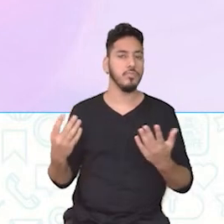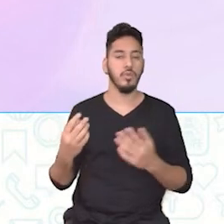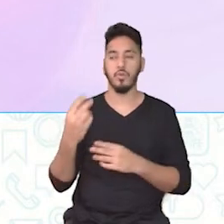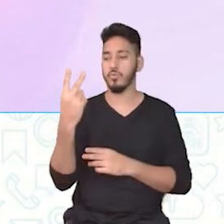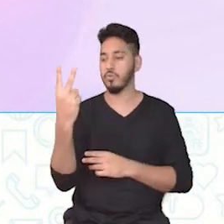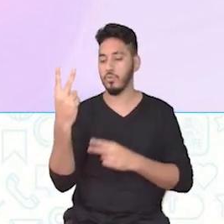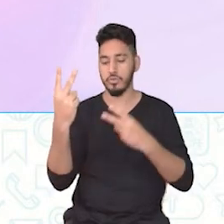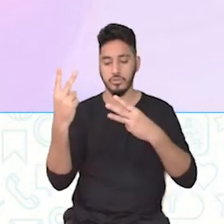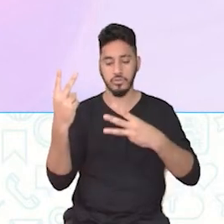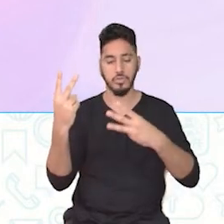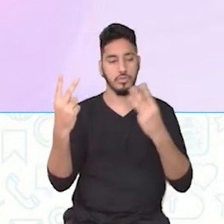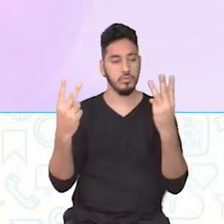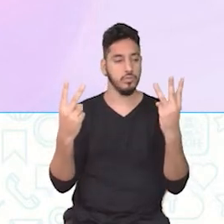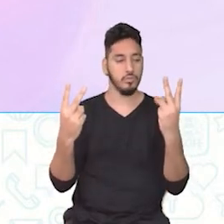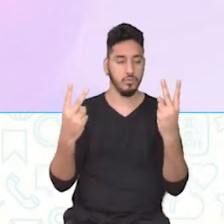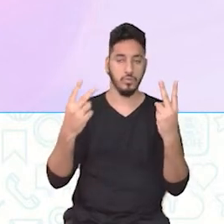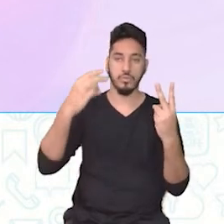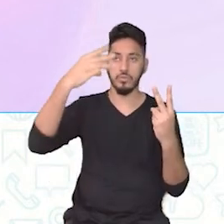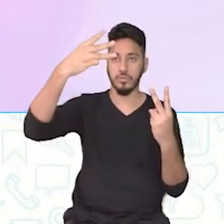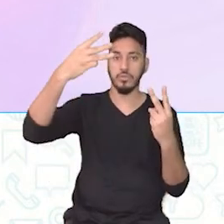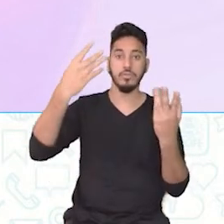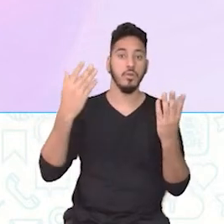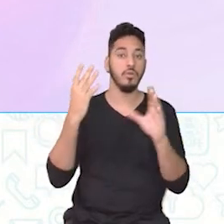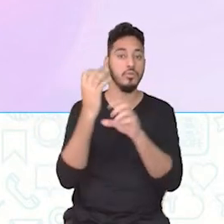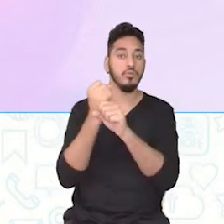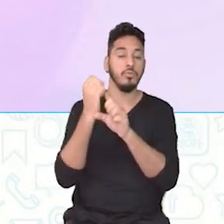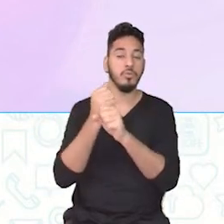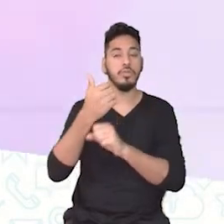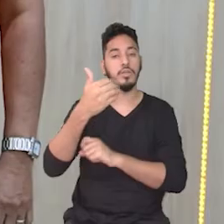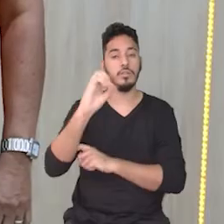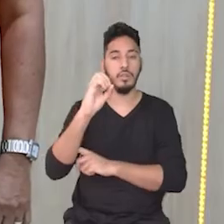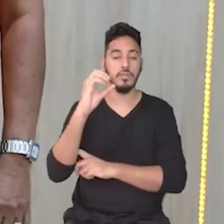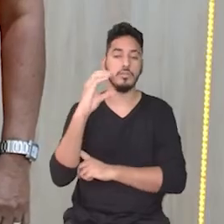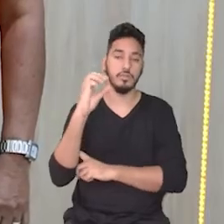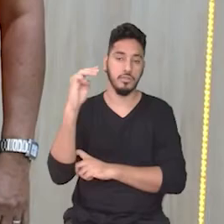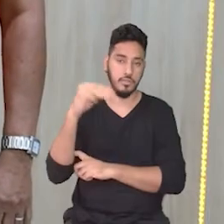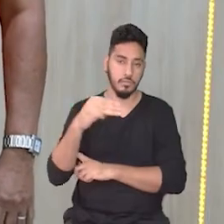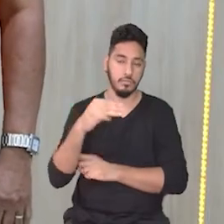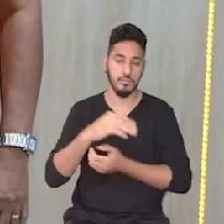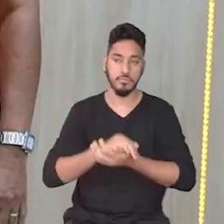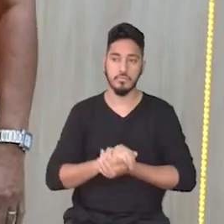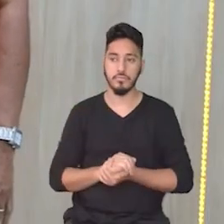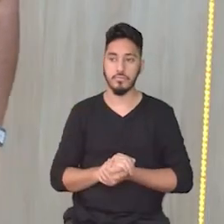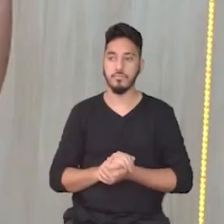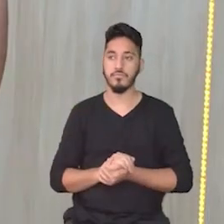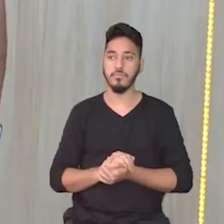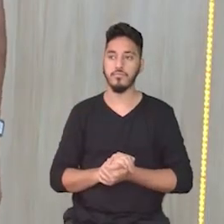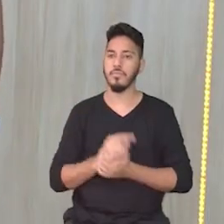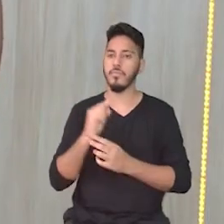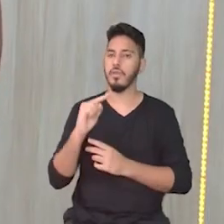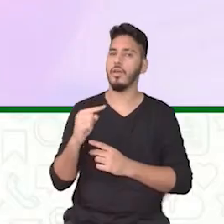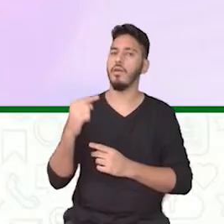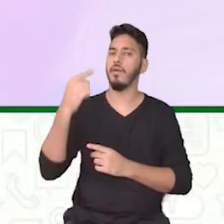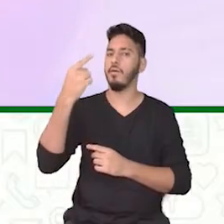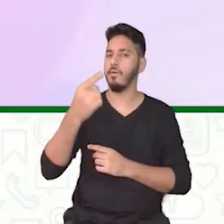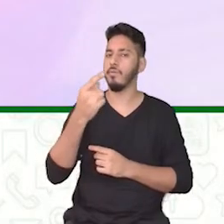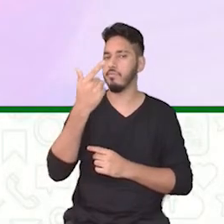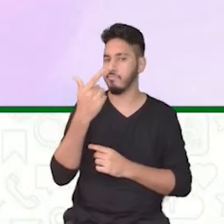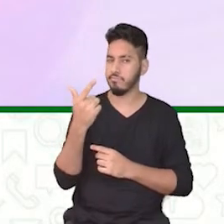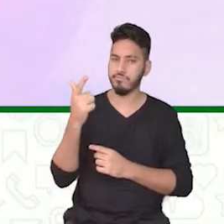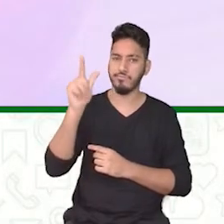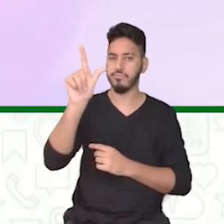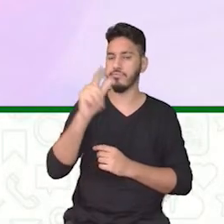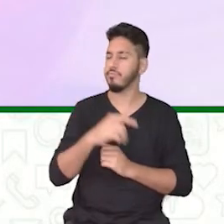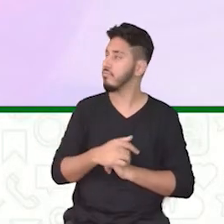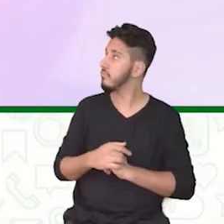fecha exatamente 10 centímetros nessa figura, tá? Então, vamos para a próxima figura, que